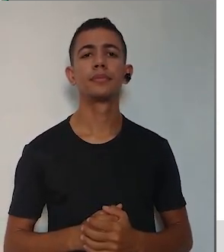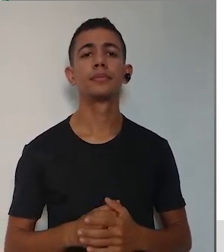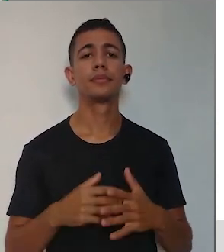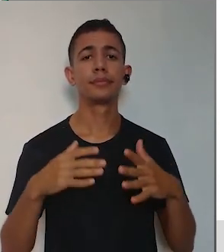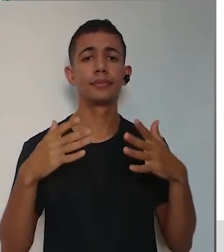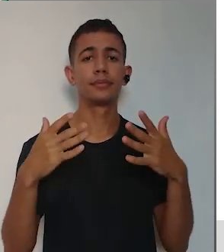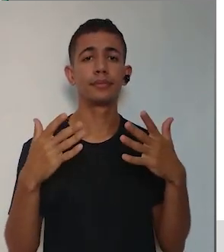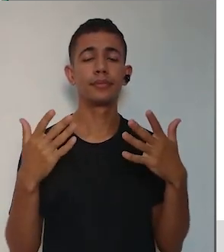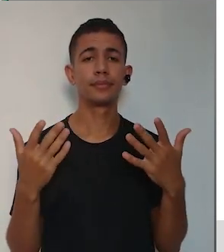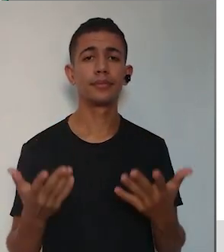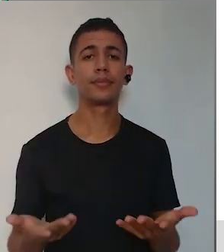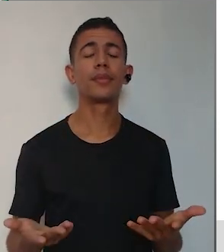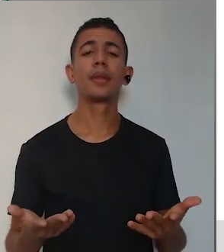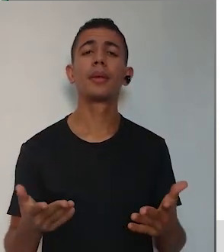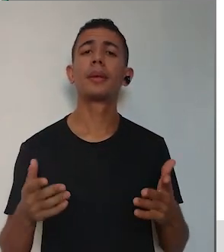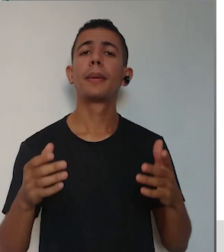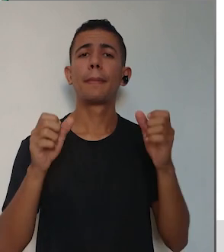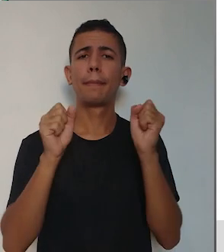acetilcolina.